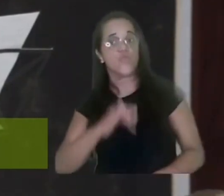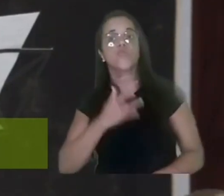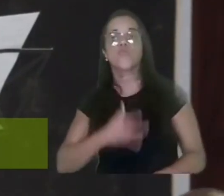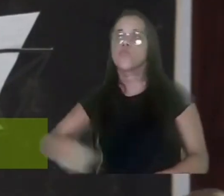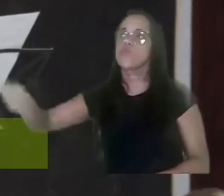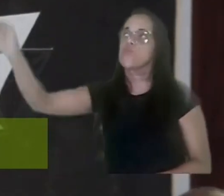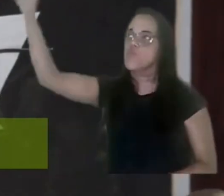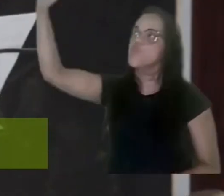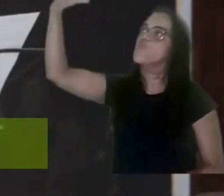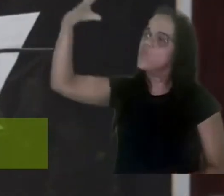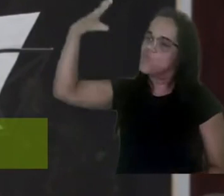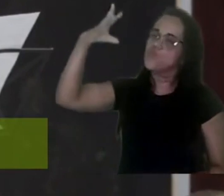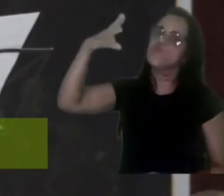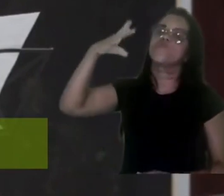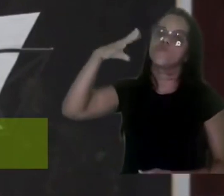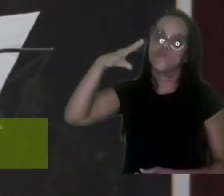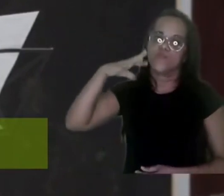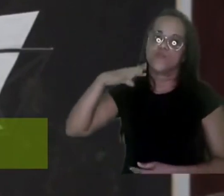Misericórdia, graça e